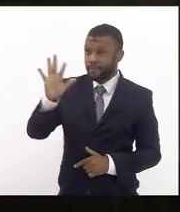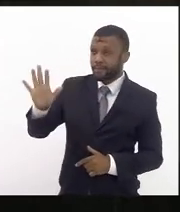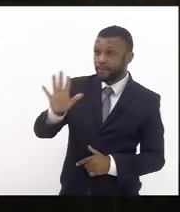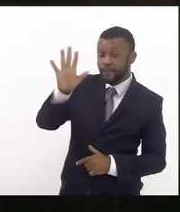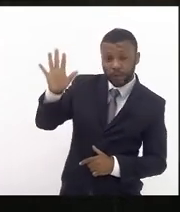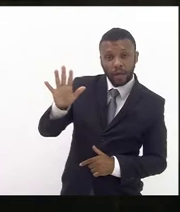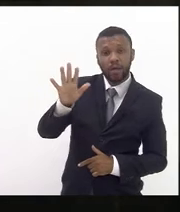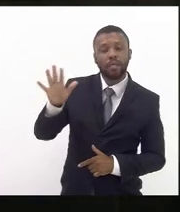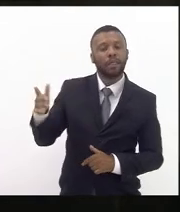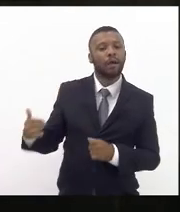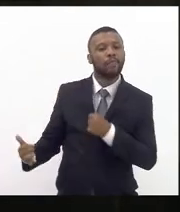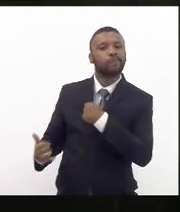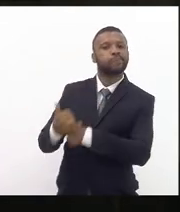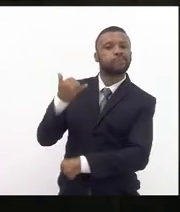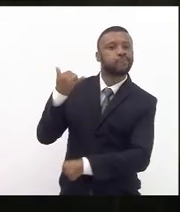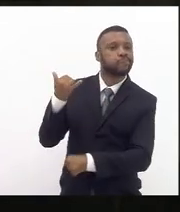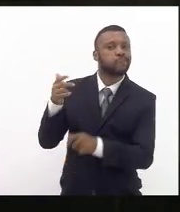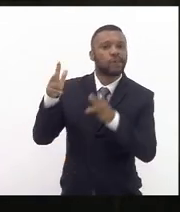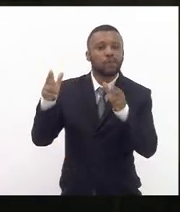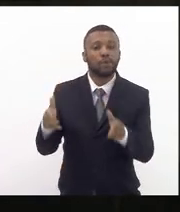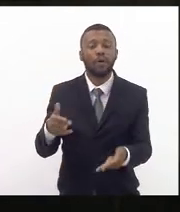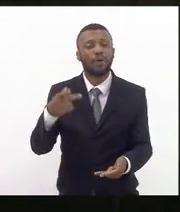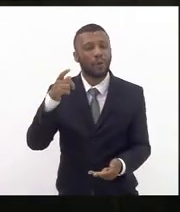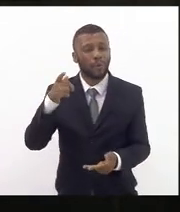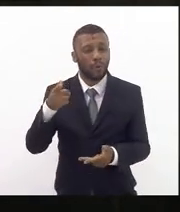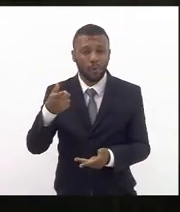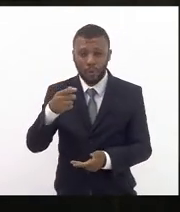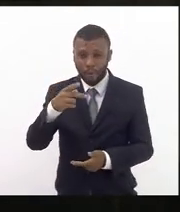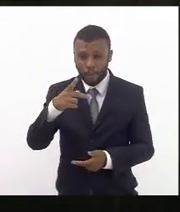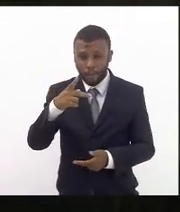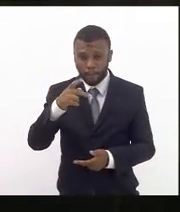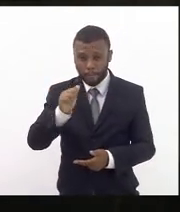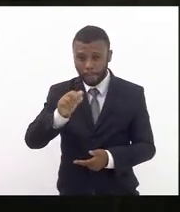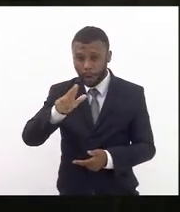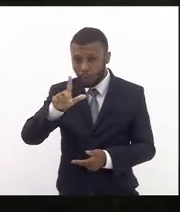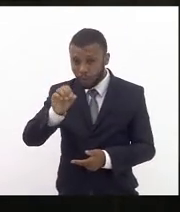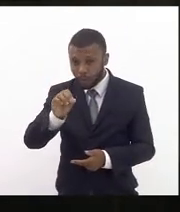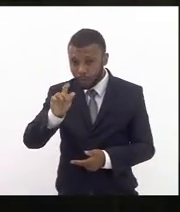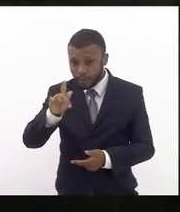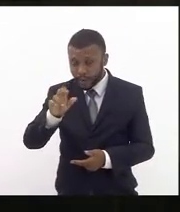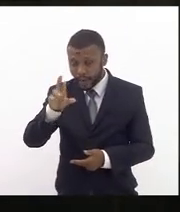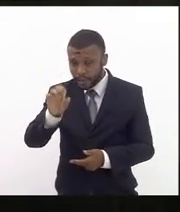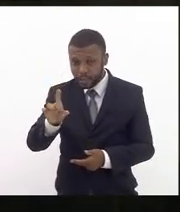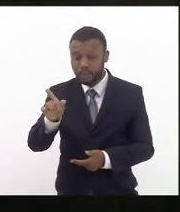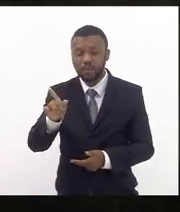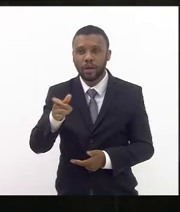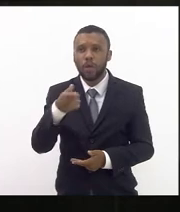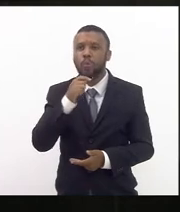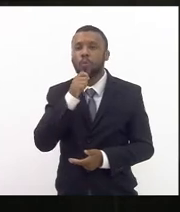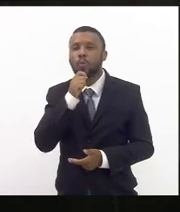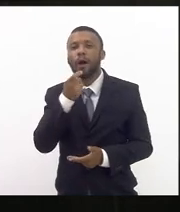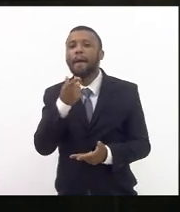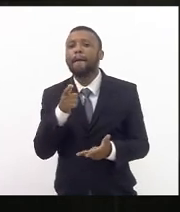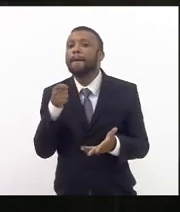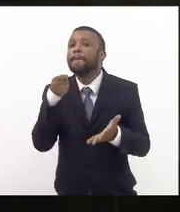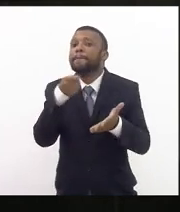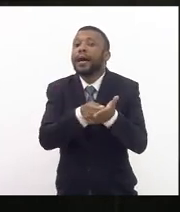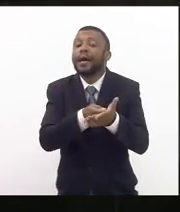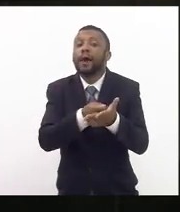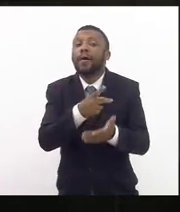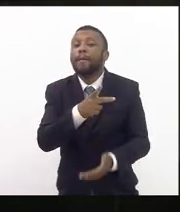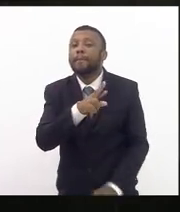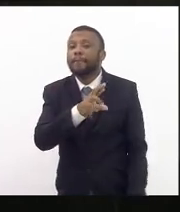o calote, por exemplo, quando o Paulo Guedes diz que não ia pagar os precatórios. O que são os precatórios? São